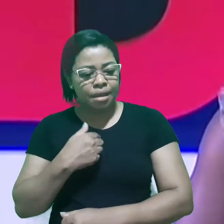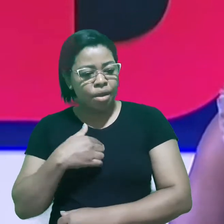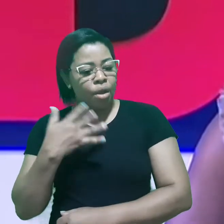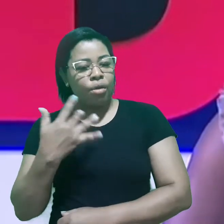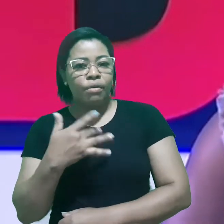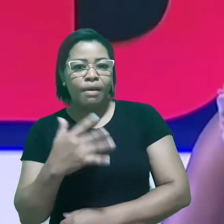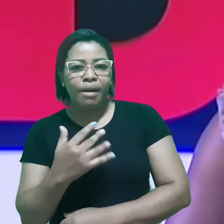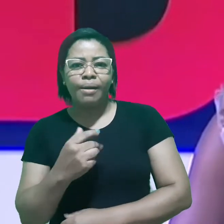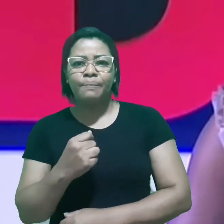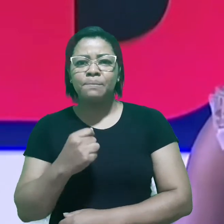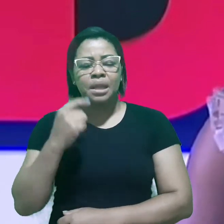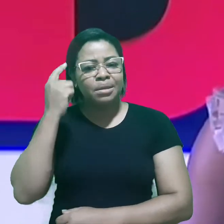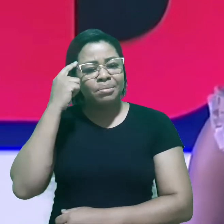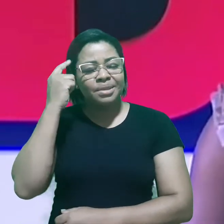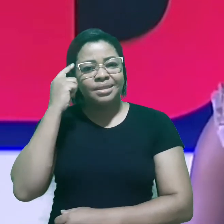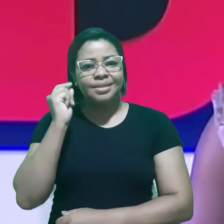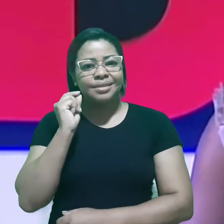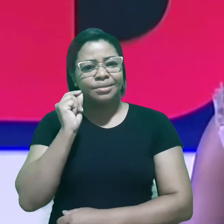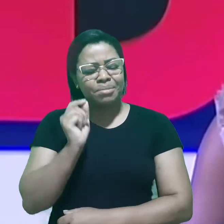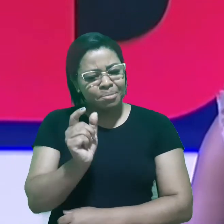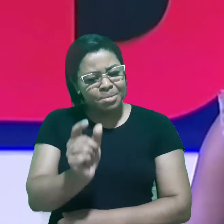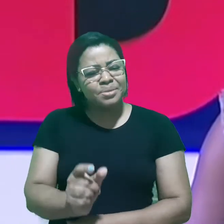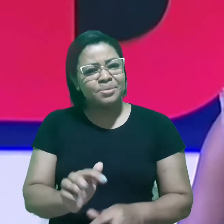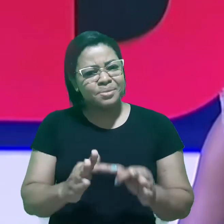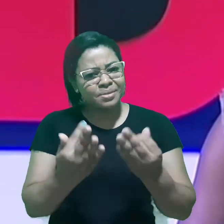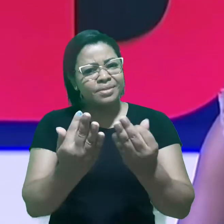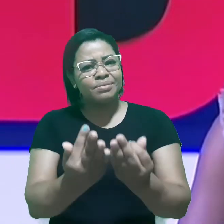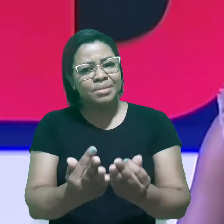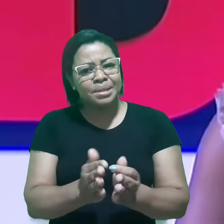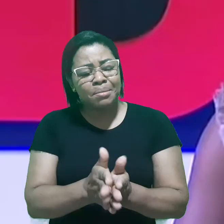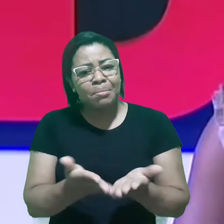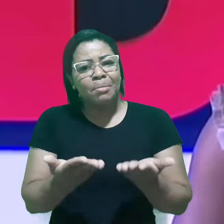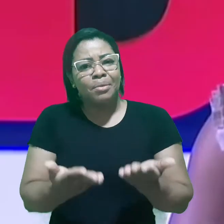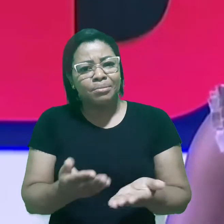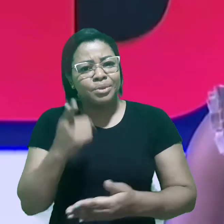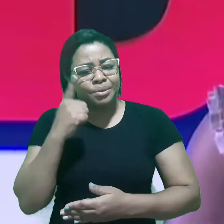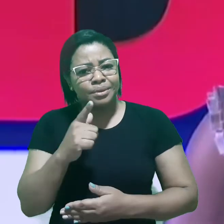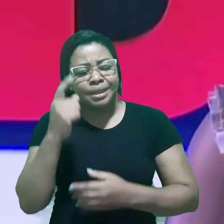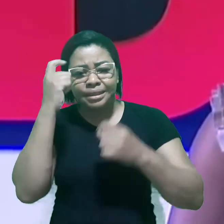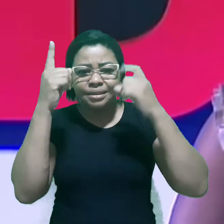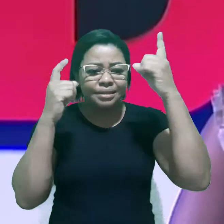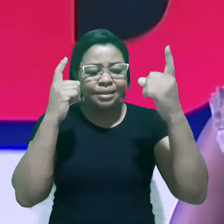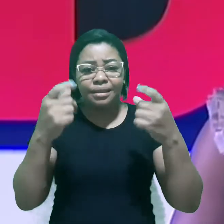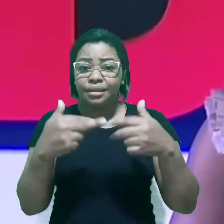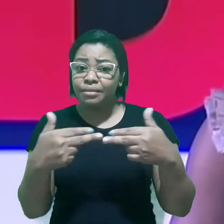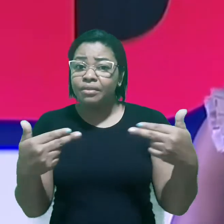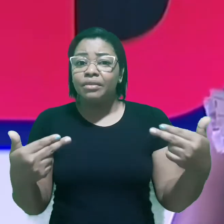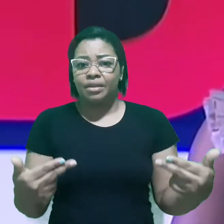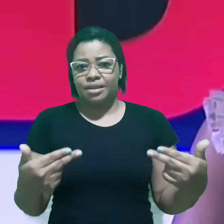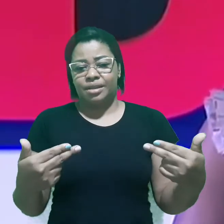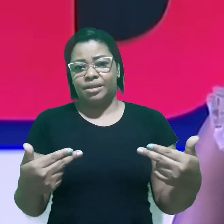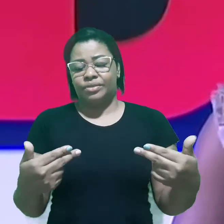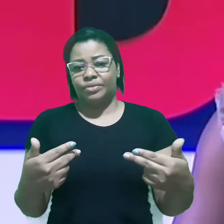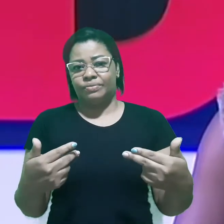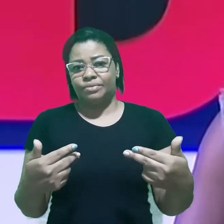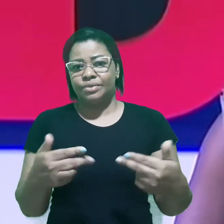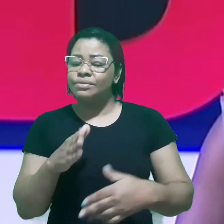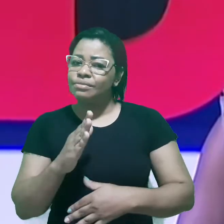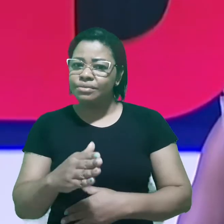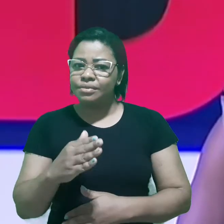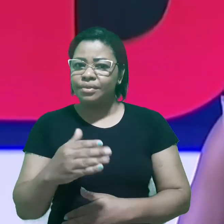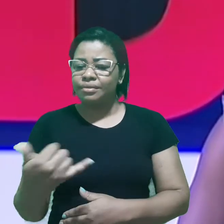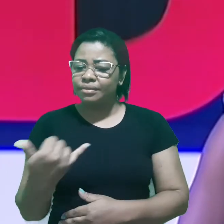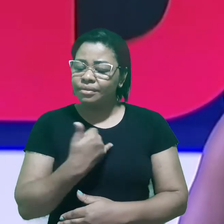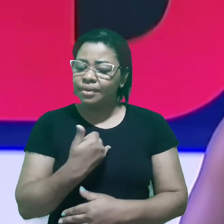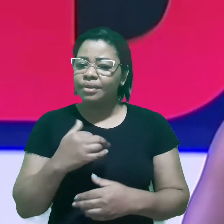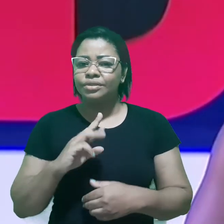alguém na família dele pudesse realmente criar alguma coisa. Tudo o que eu tinha ouvido falar sobre eles era de como eram pobres. Assim